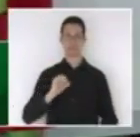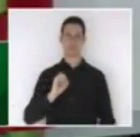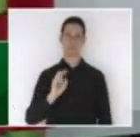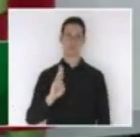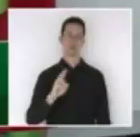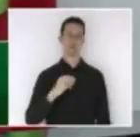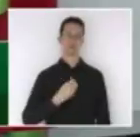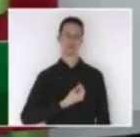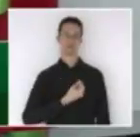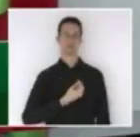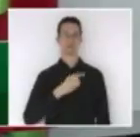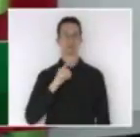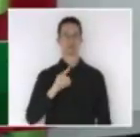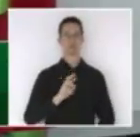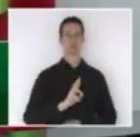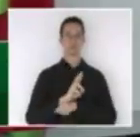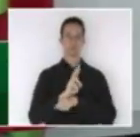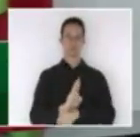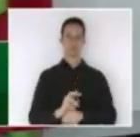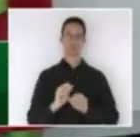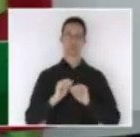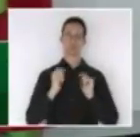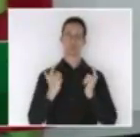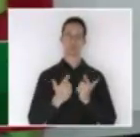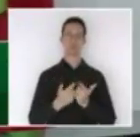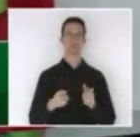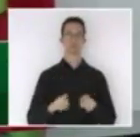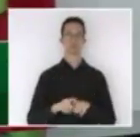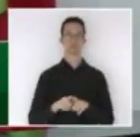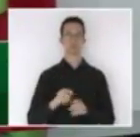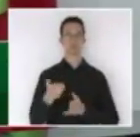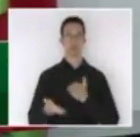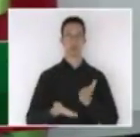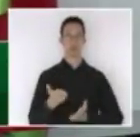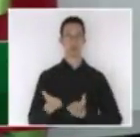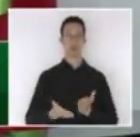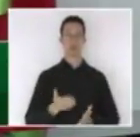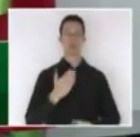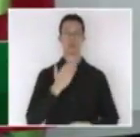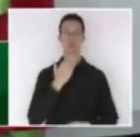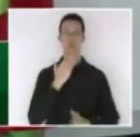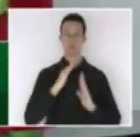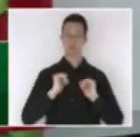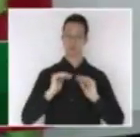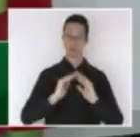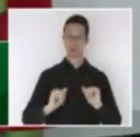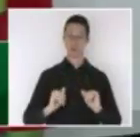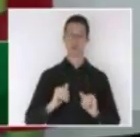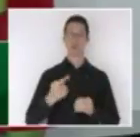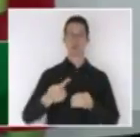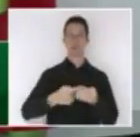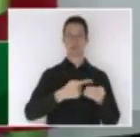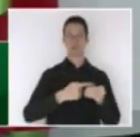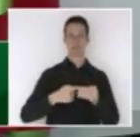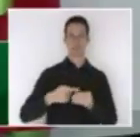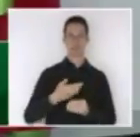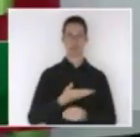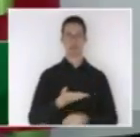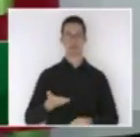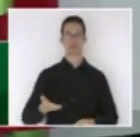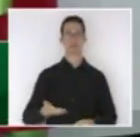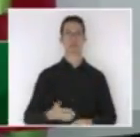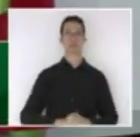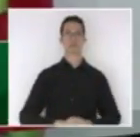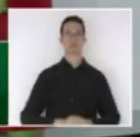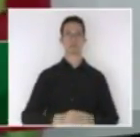lançamento oficial da feira e vamos também atender as demandas dos municípios daquela região. Por isso, senhoras e senhores,